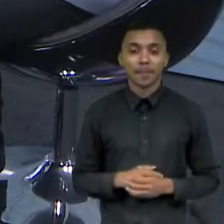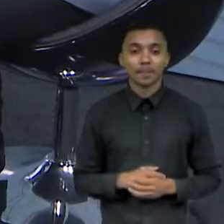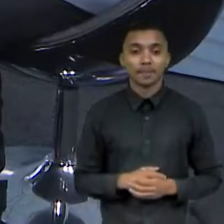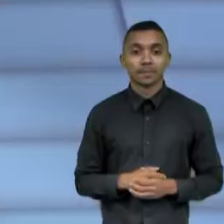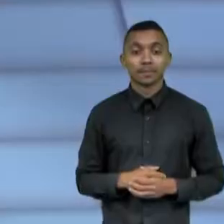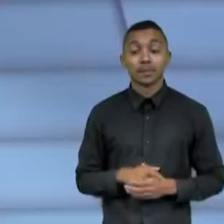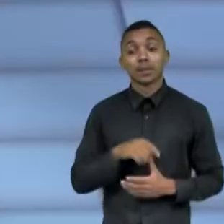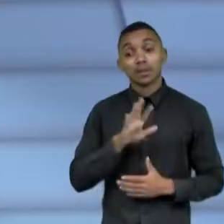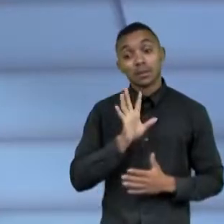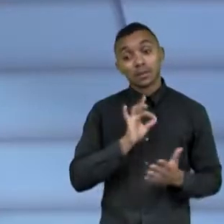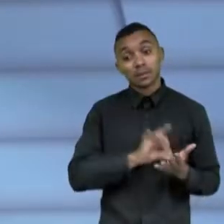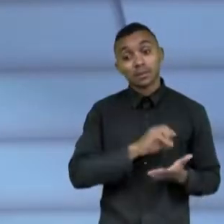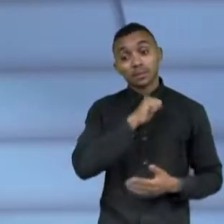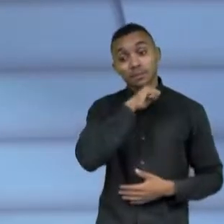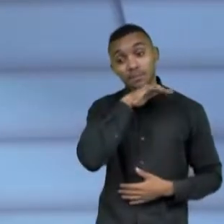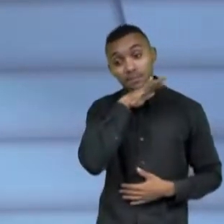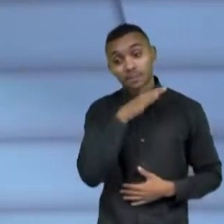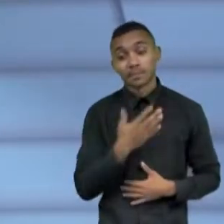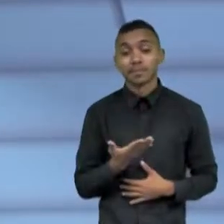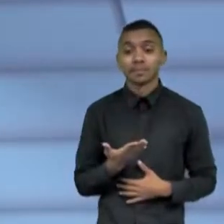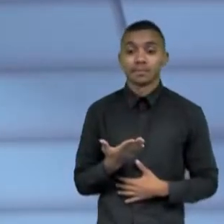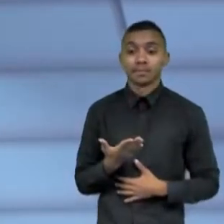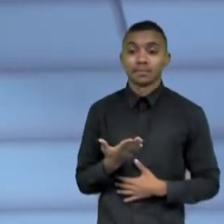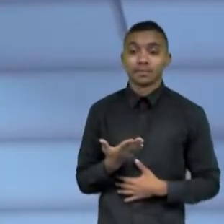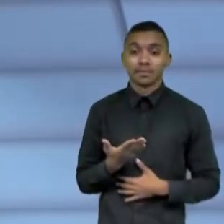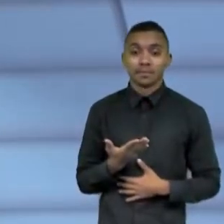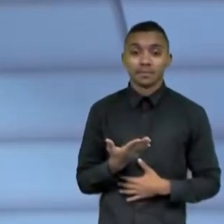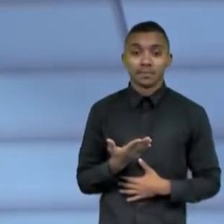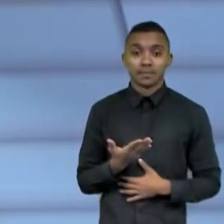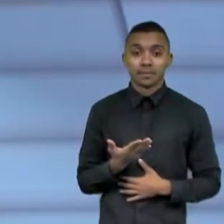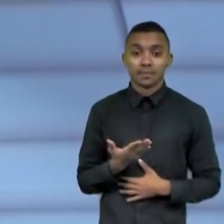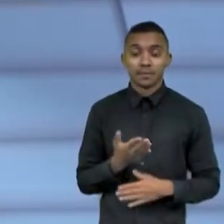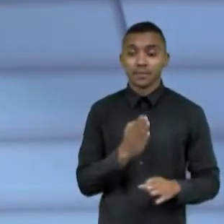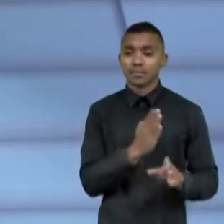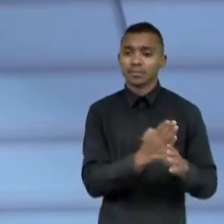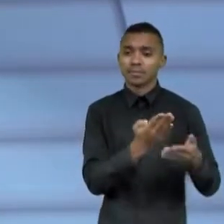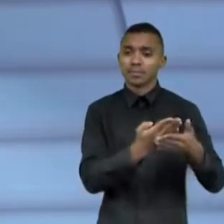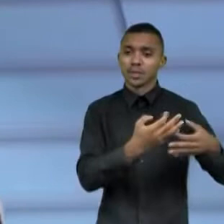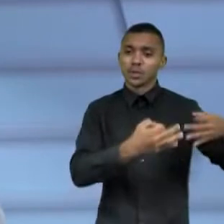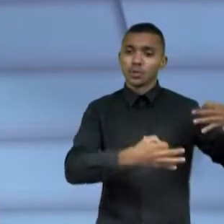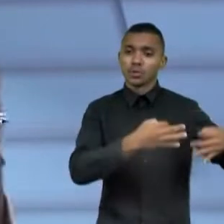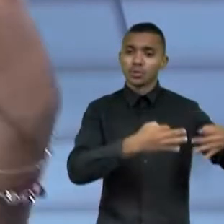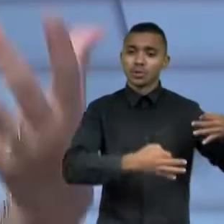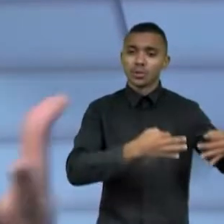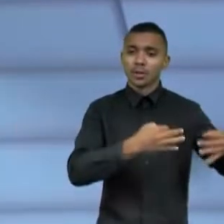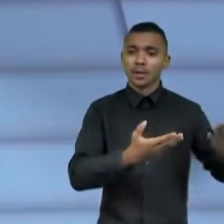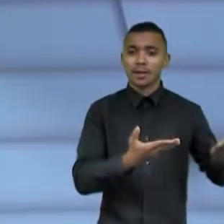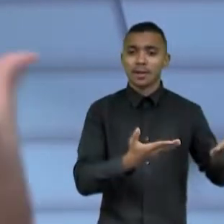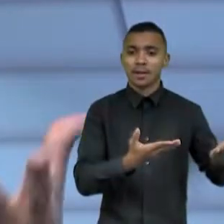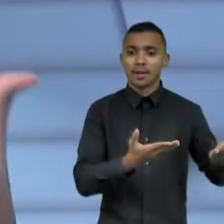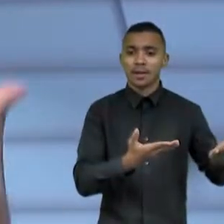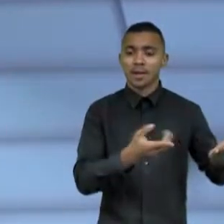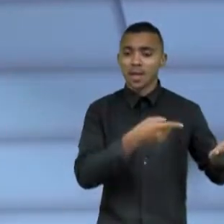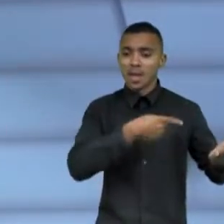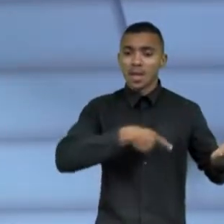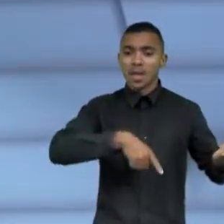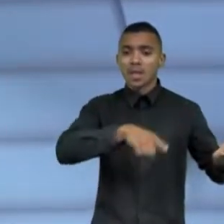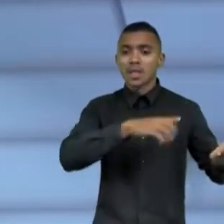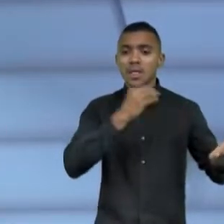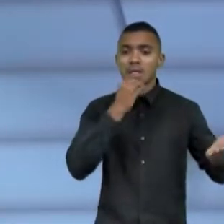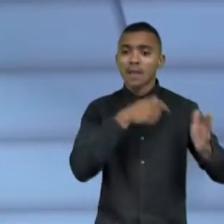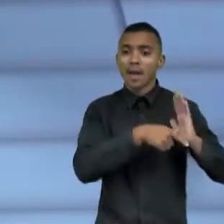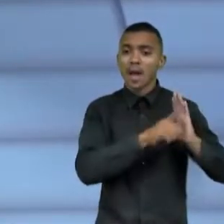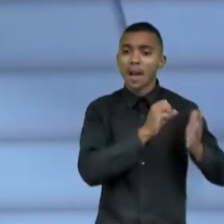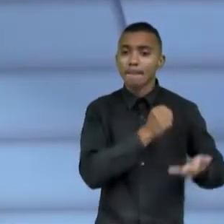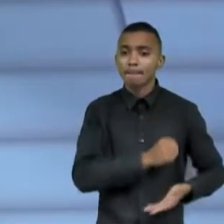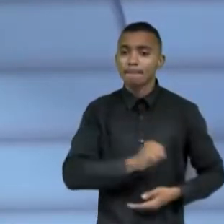muito ruim que esse posicionamento venha justamente do Poder Judiciário, que é um órgão que tem que zelar, né? Por